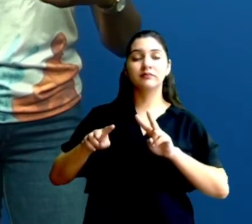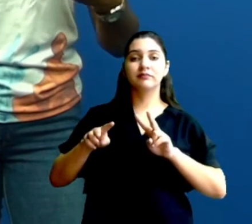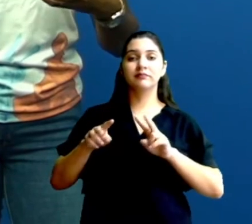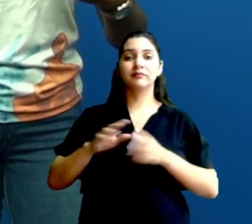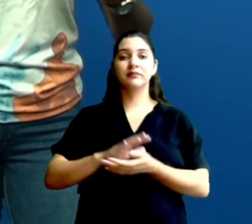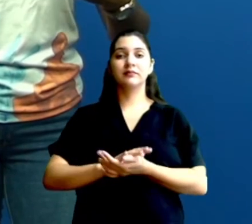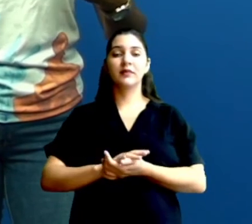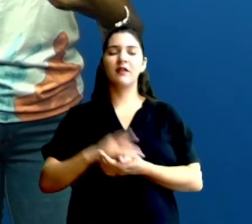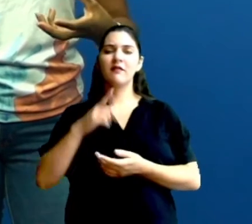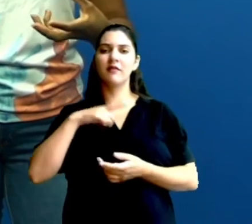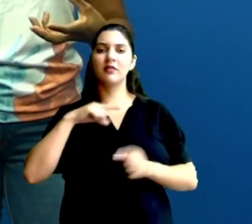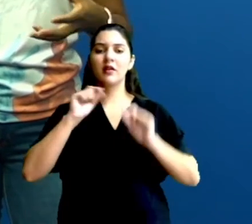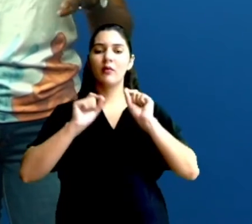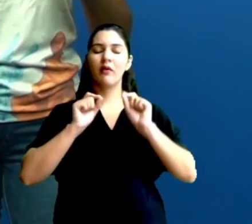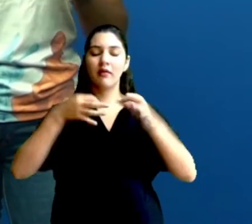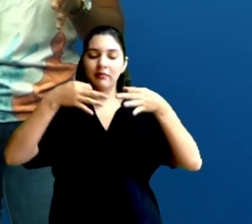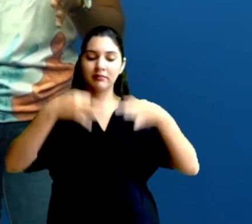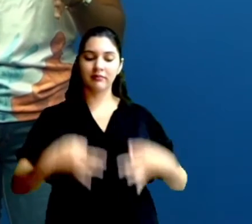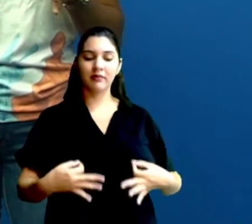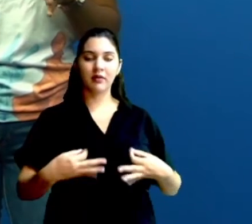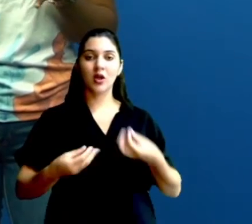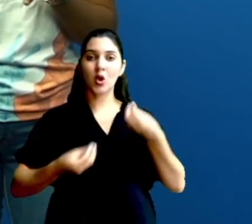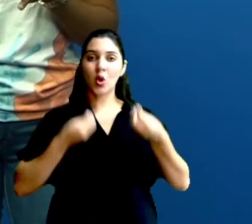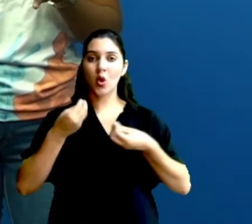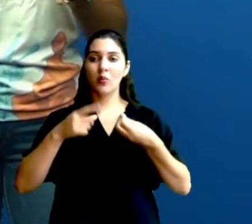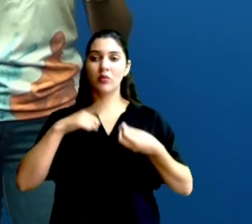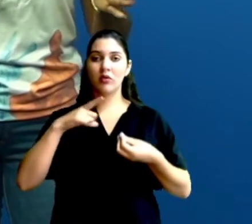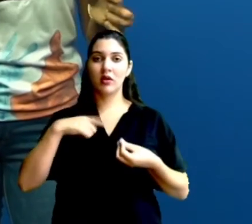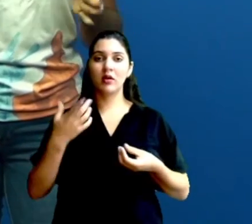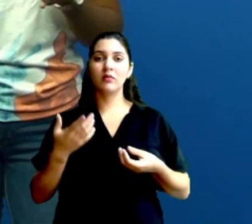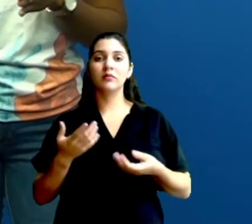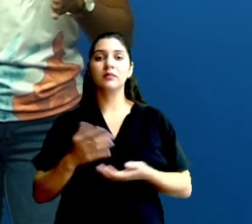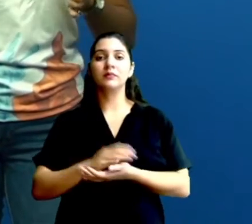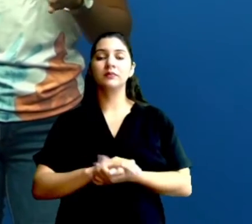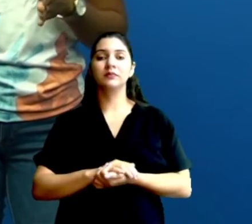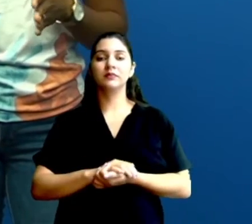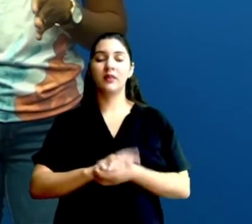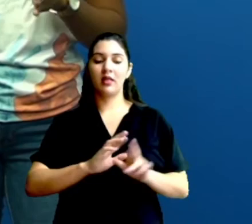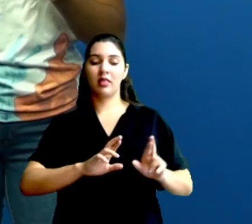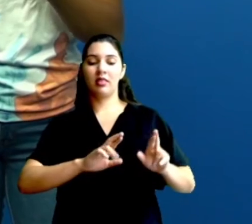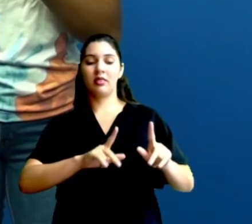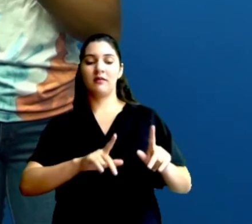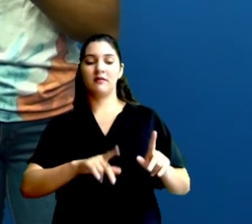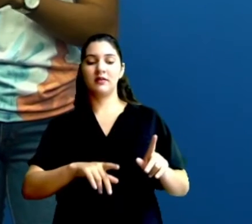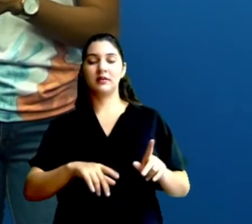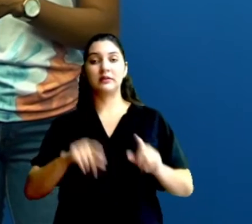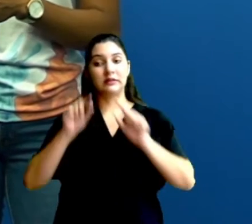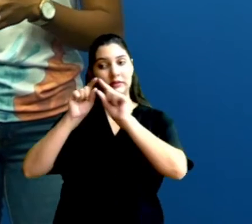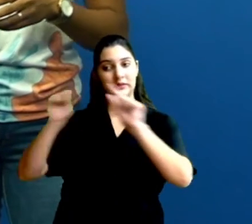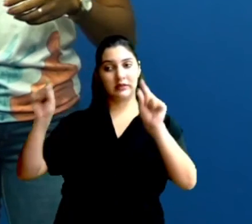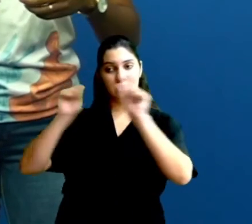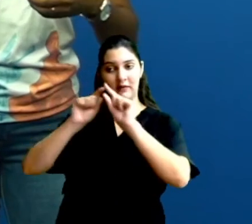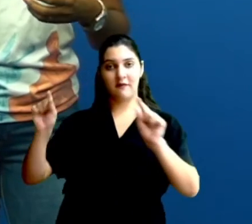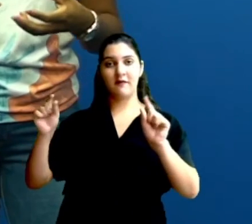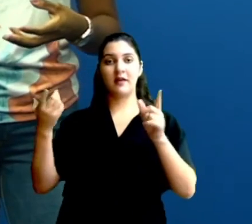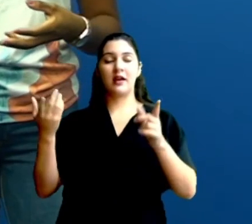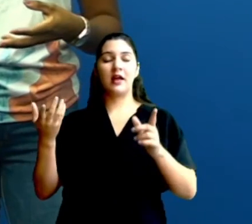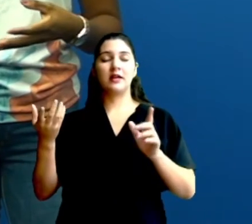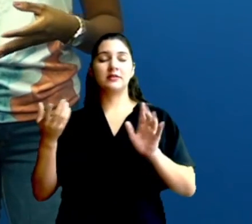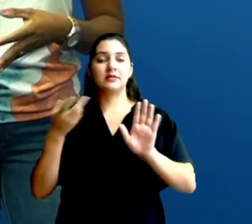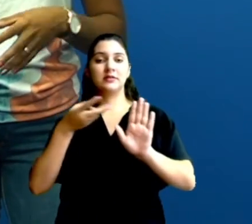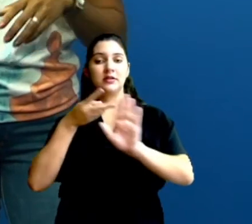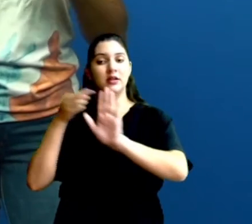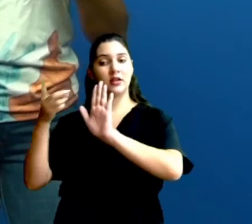vocês vão ter a certeza de como vocês terão essa diferenciação entre a frase conotativa ou a